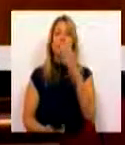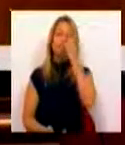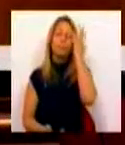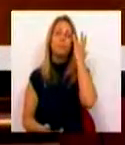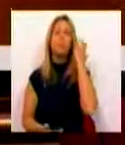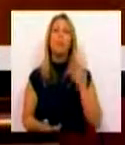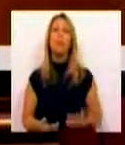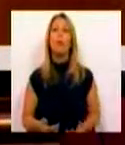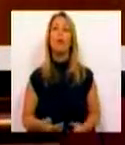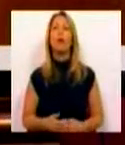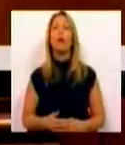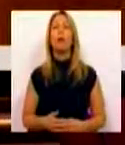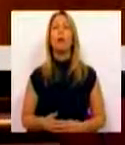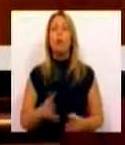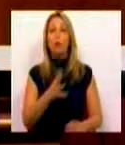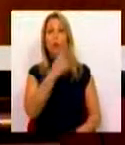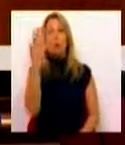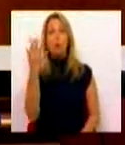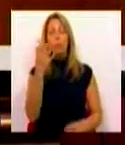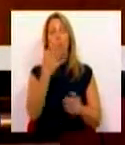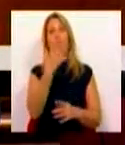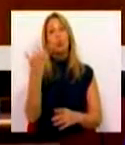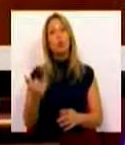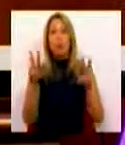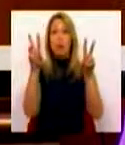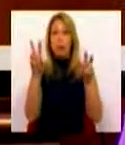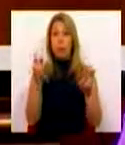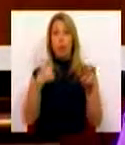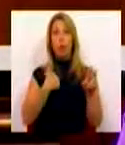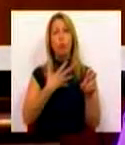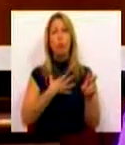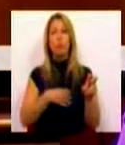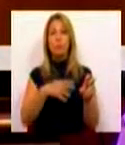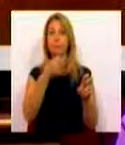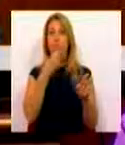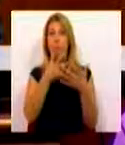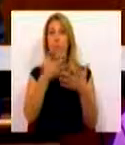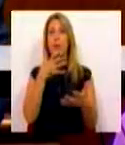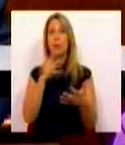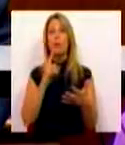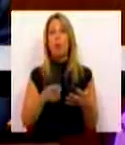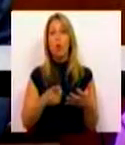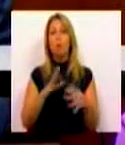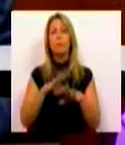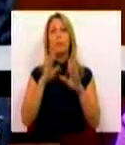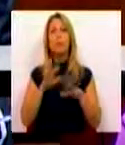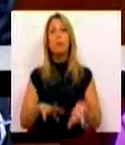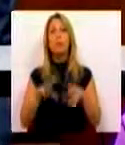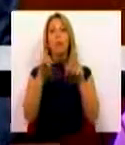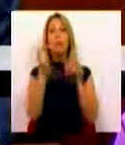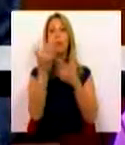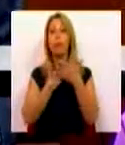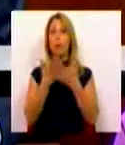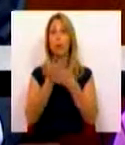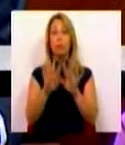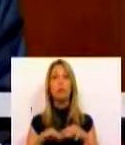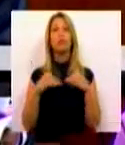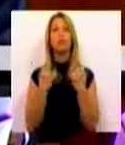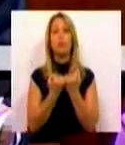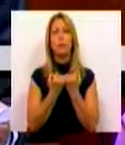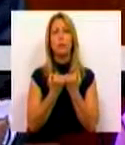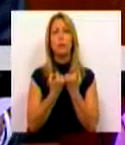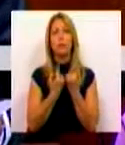Por outro lado, o segundo tema que gostaria de enfatizar é o que tem a ver com o desenvolvimento económico e social.